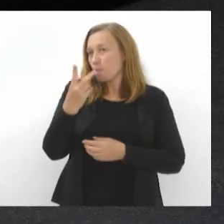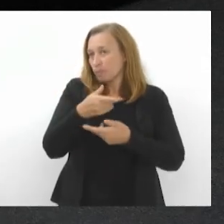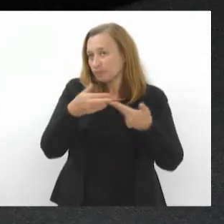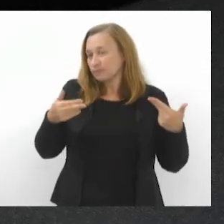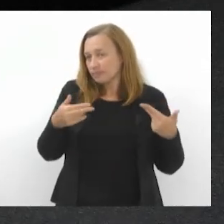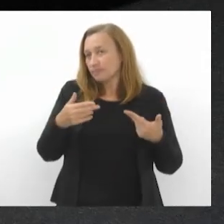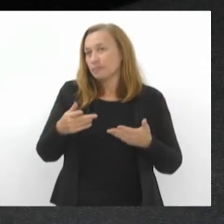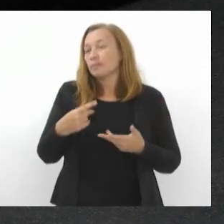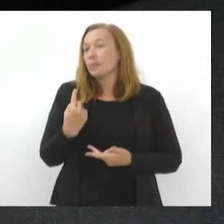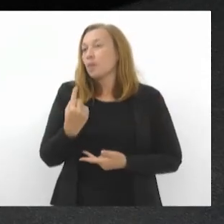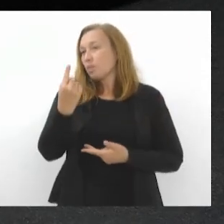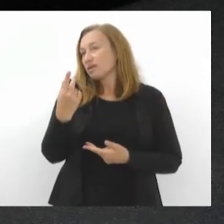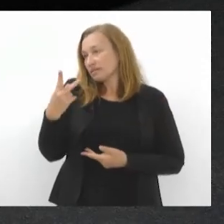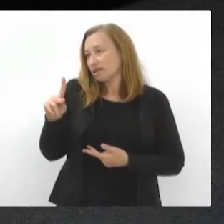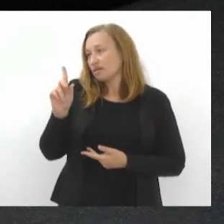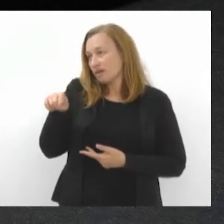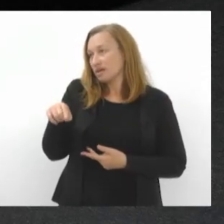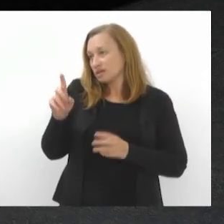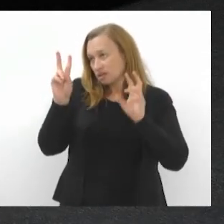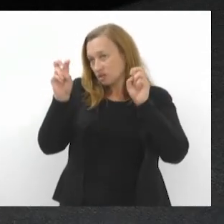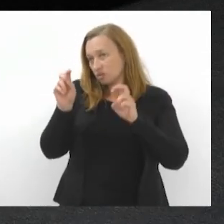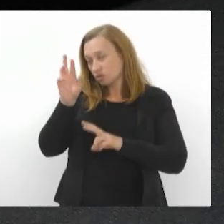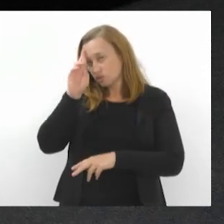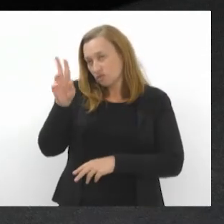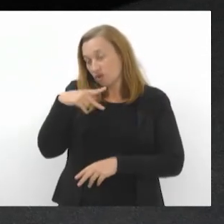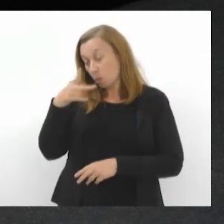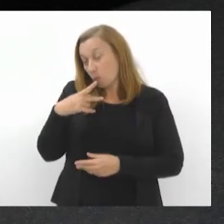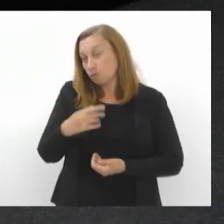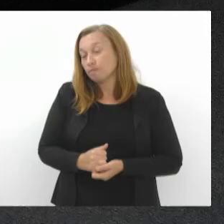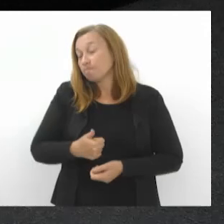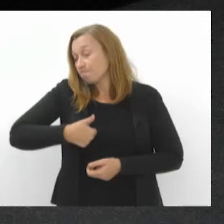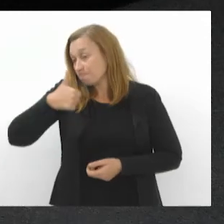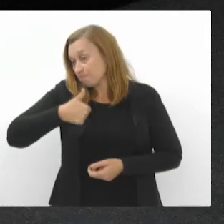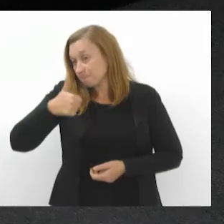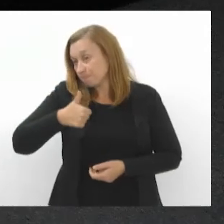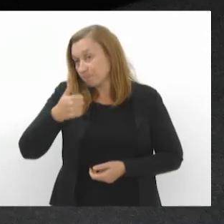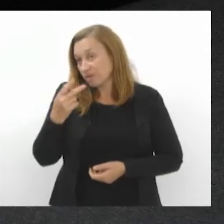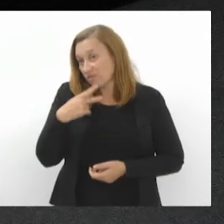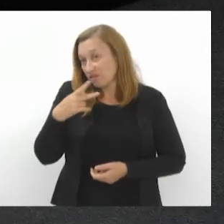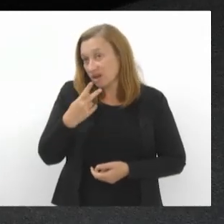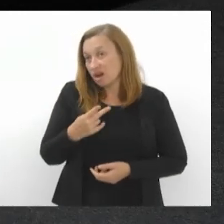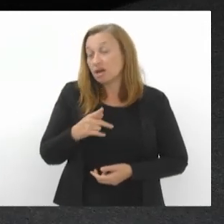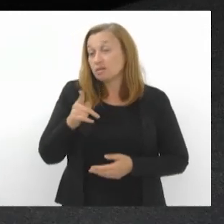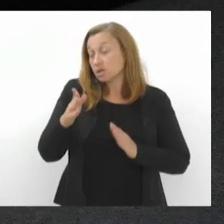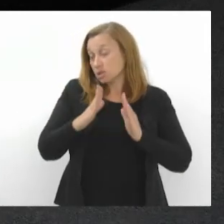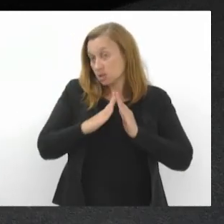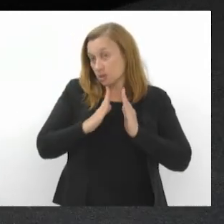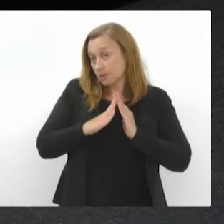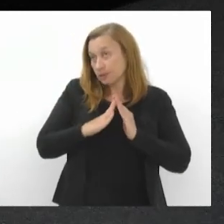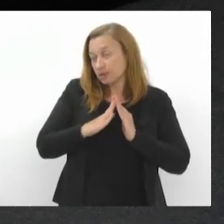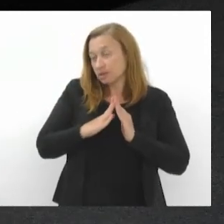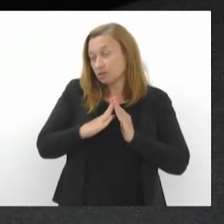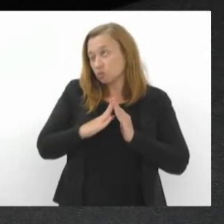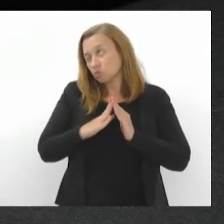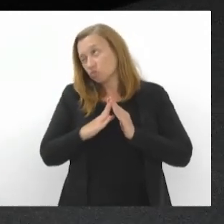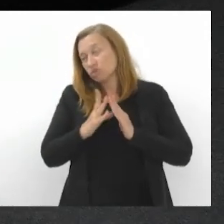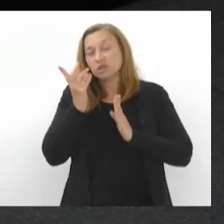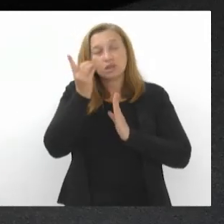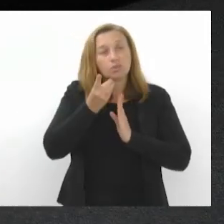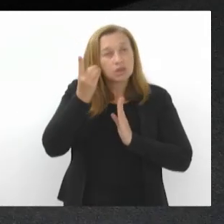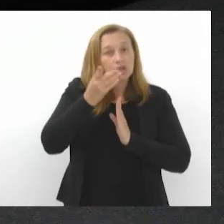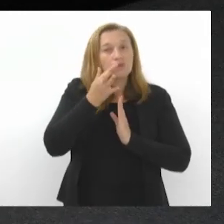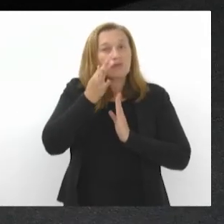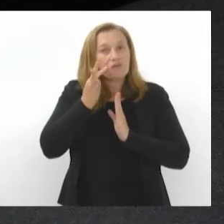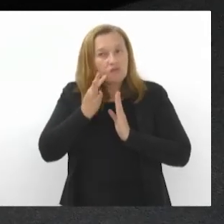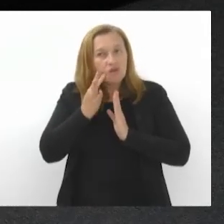uma delas é essa, que o senhor acabou de falar. A primeira, para dizer que essa casa, e deputado Flávio